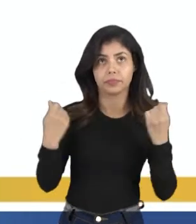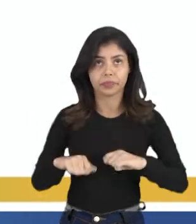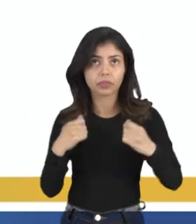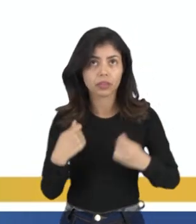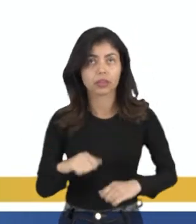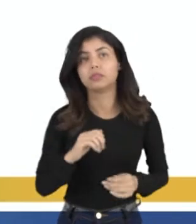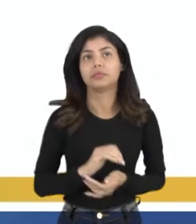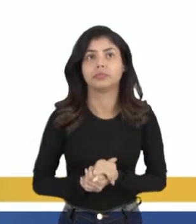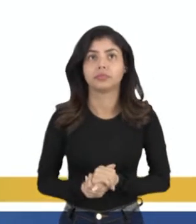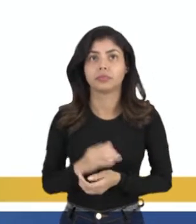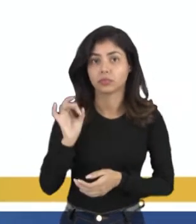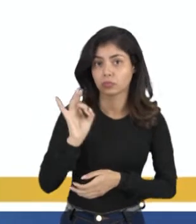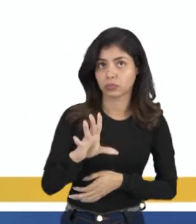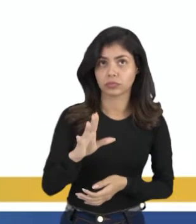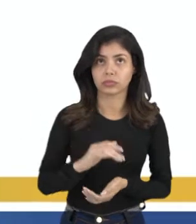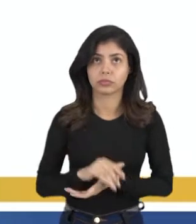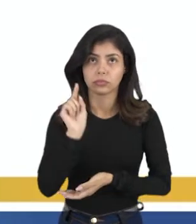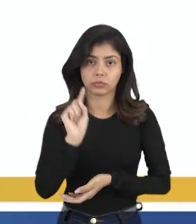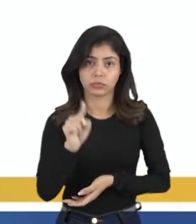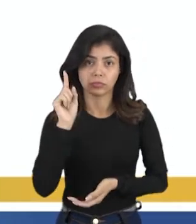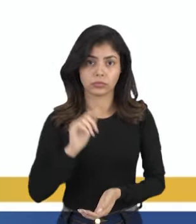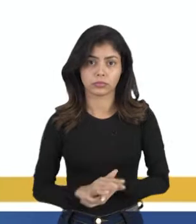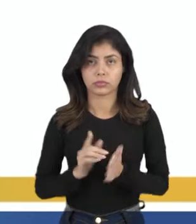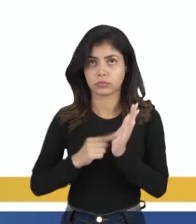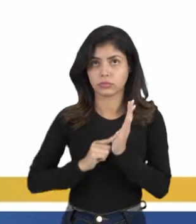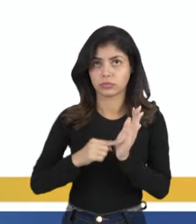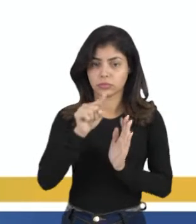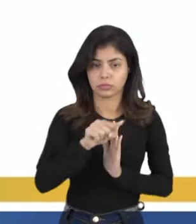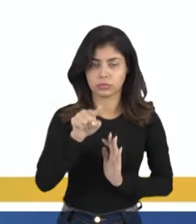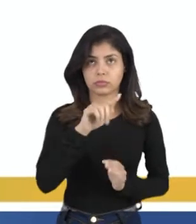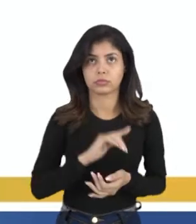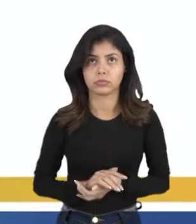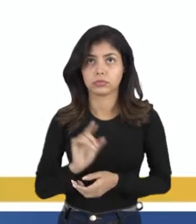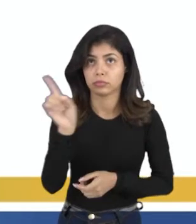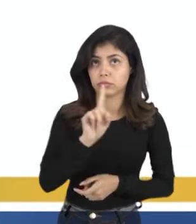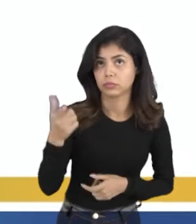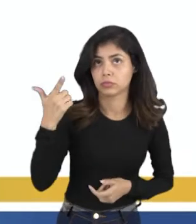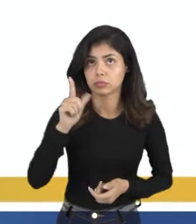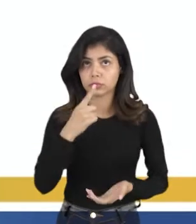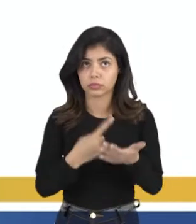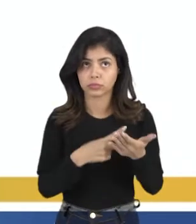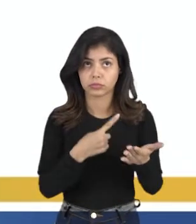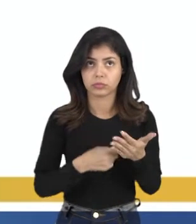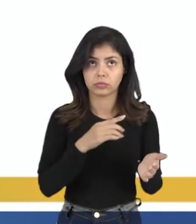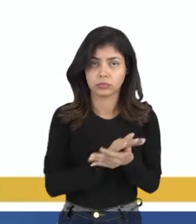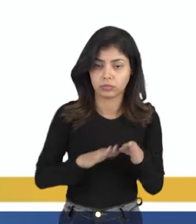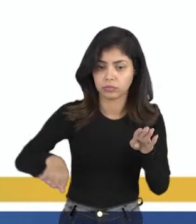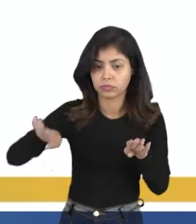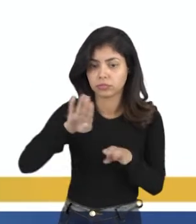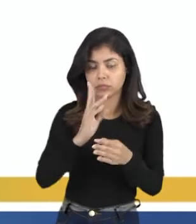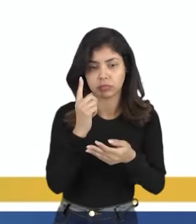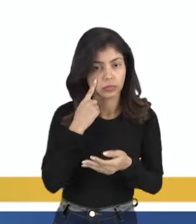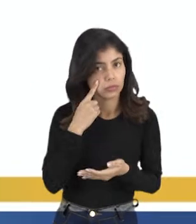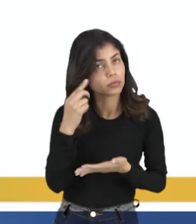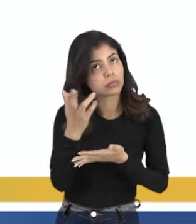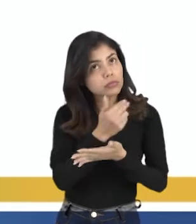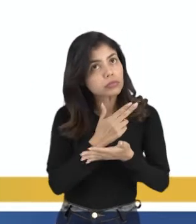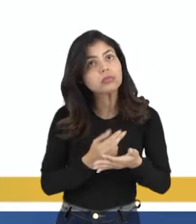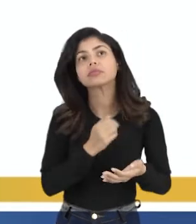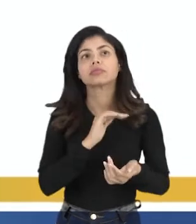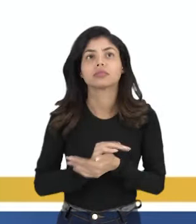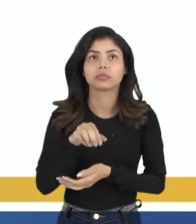obtê-la era necessário somente clicar um botão. Não se considerava a subjetividade do